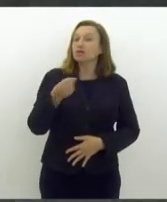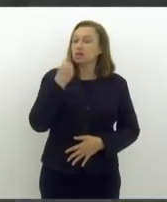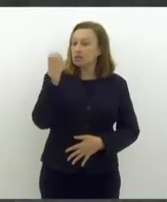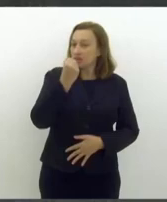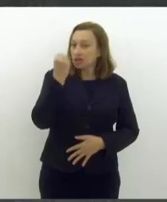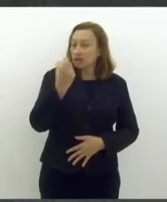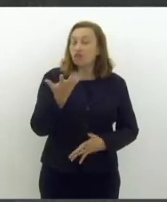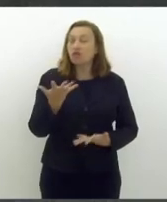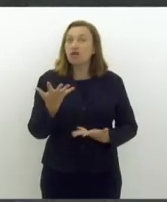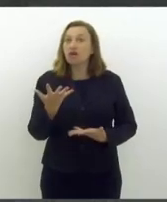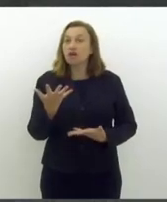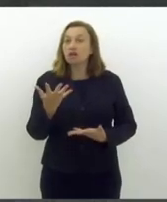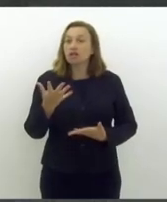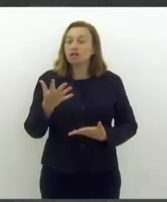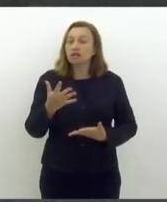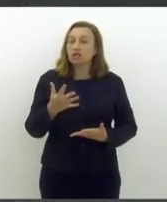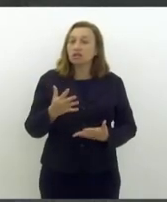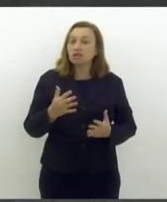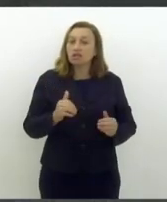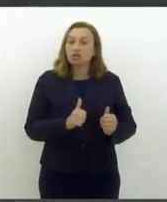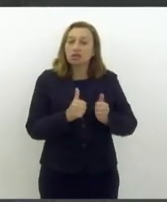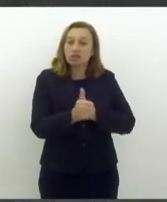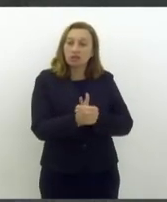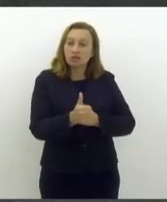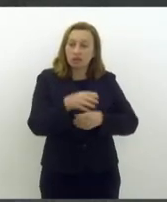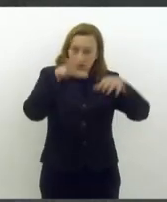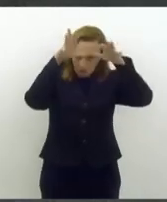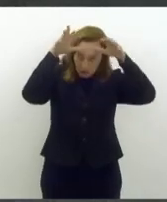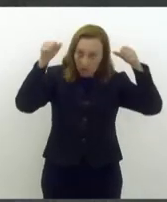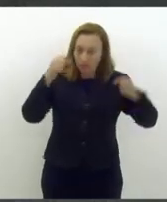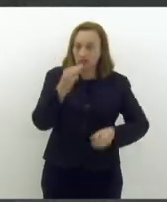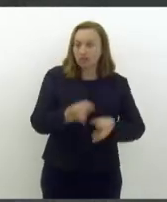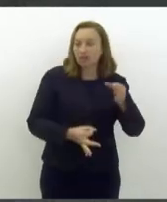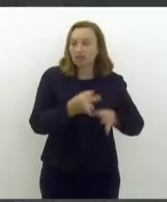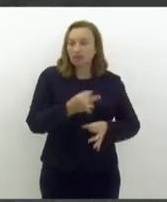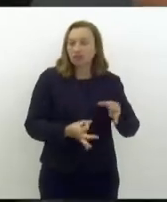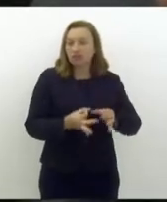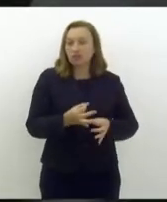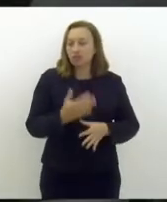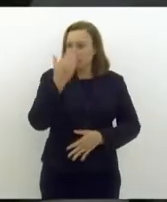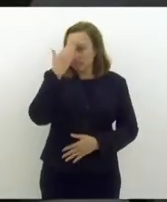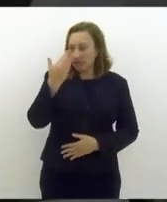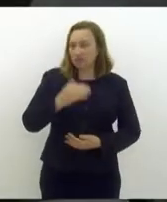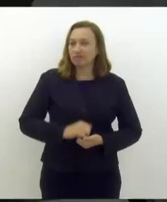pelo à frente do Tribunal Regional Eleitoral Muito obrigado